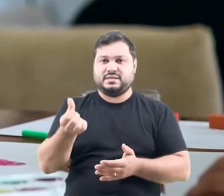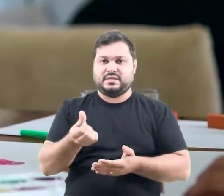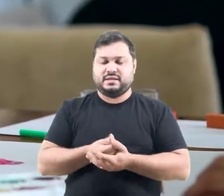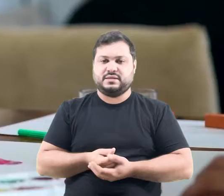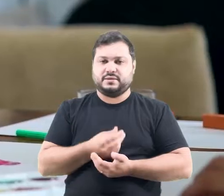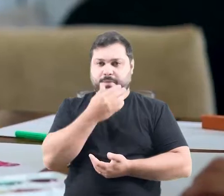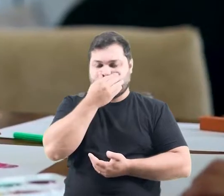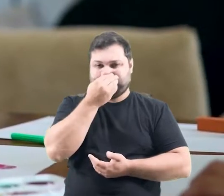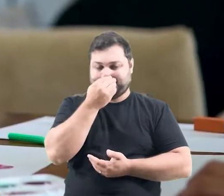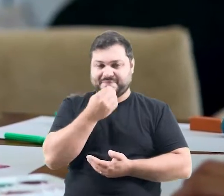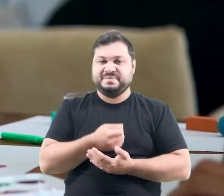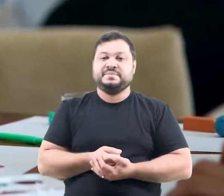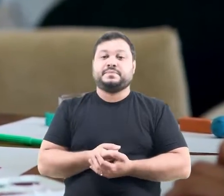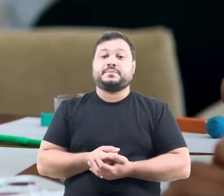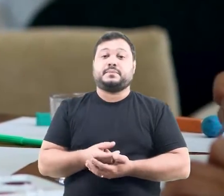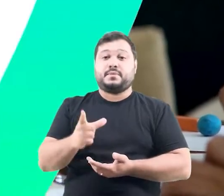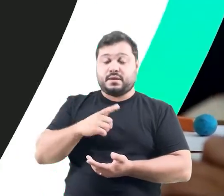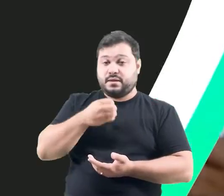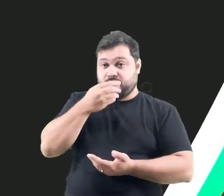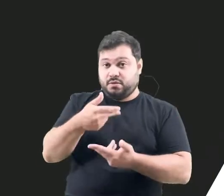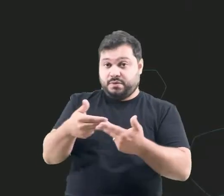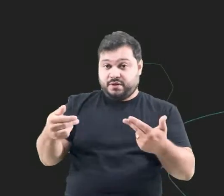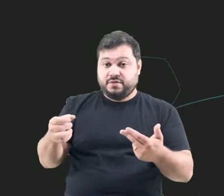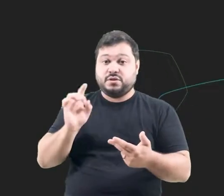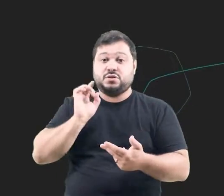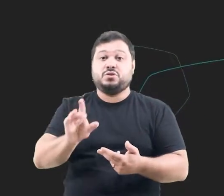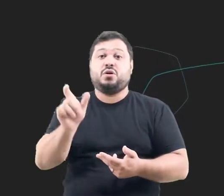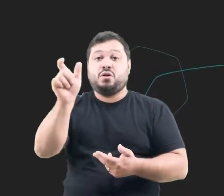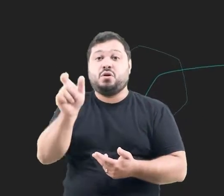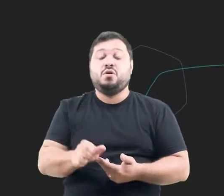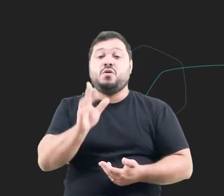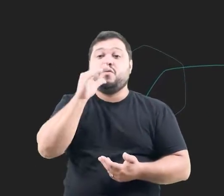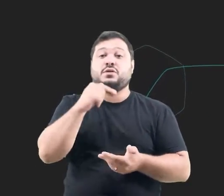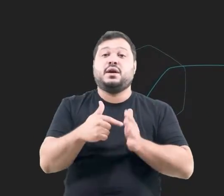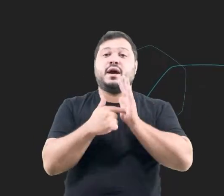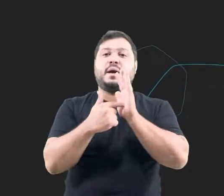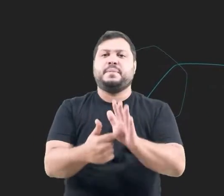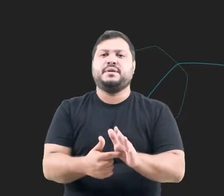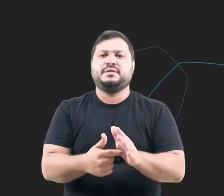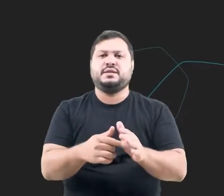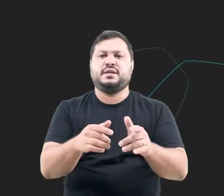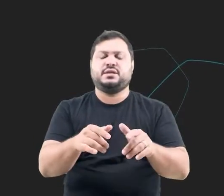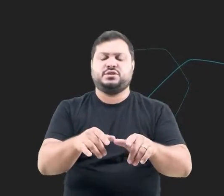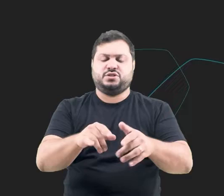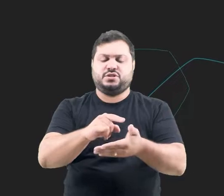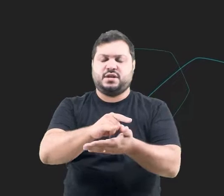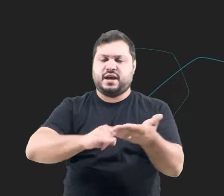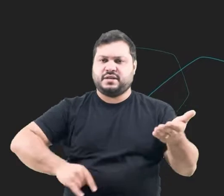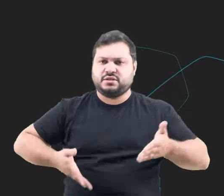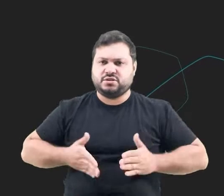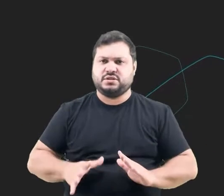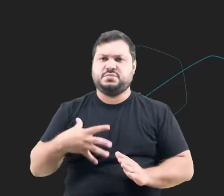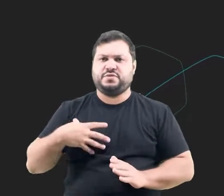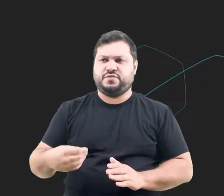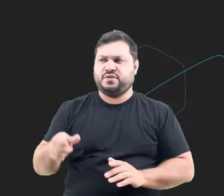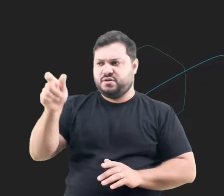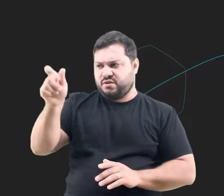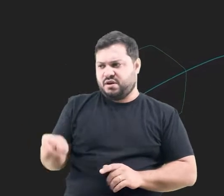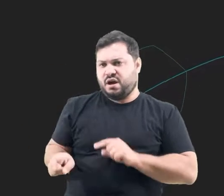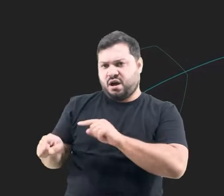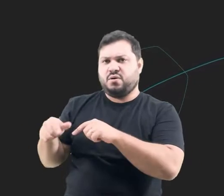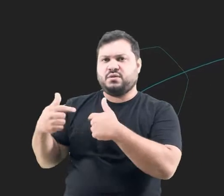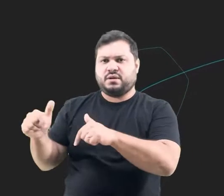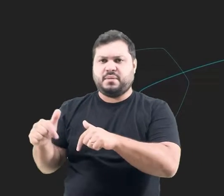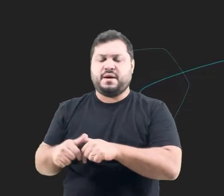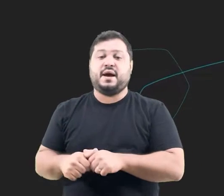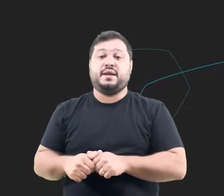6 anos. Para receber o benefício, basta que o servidor apresente a certidão de nascimento dos filhos ao órgão